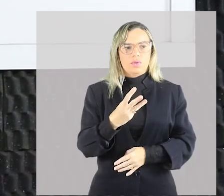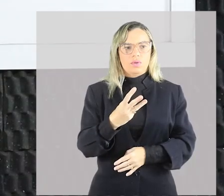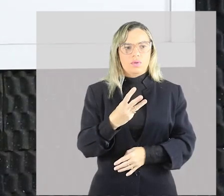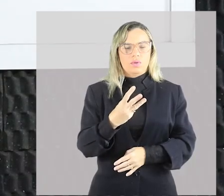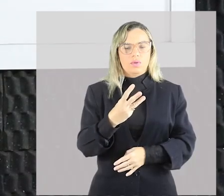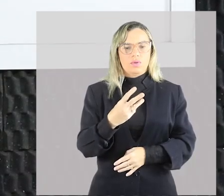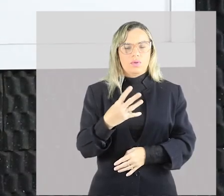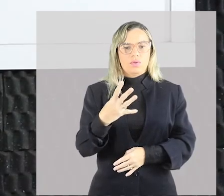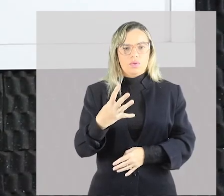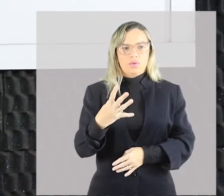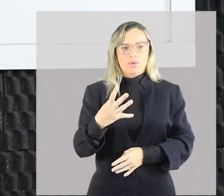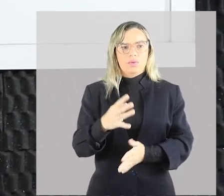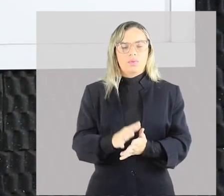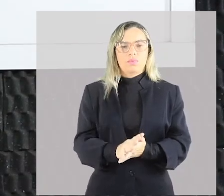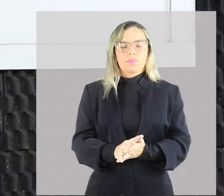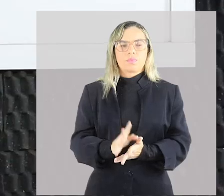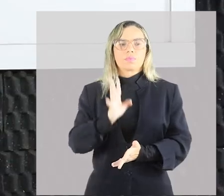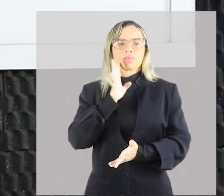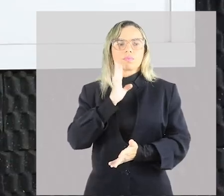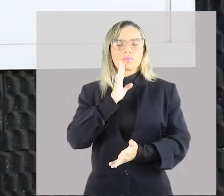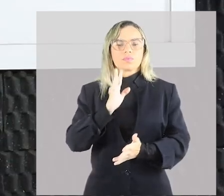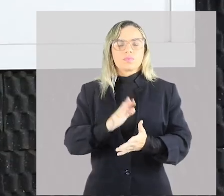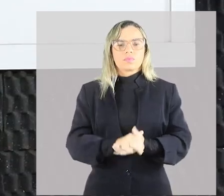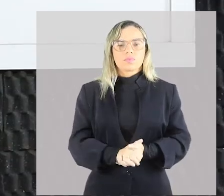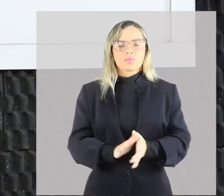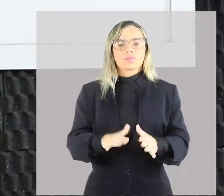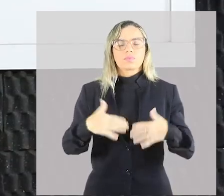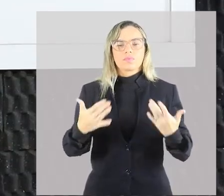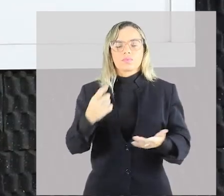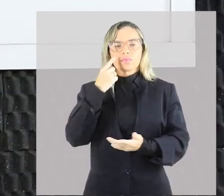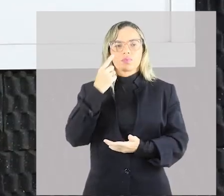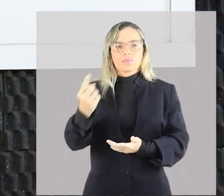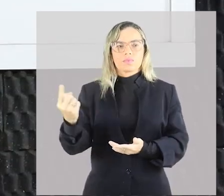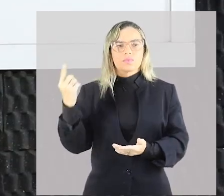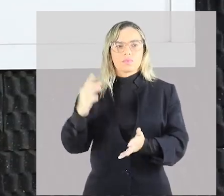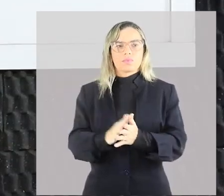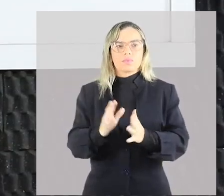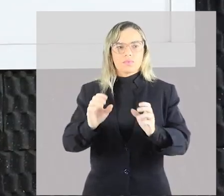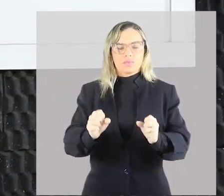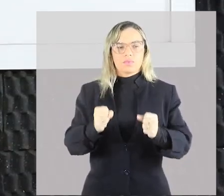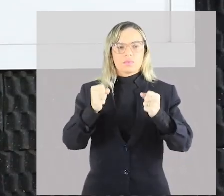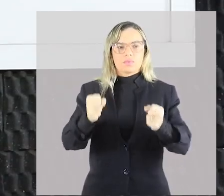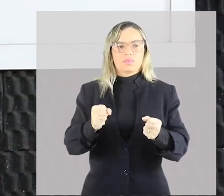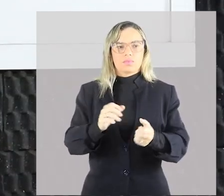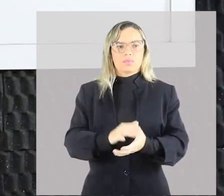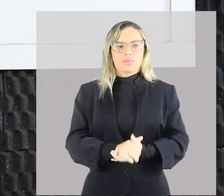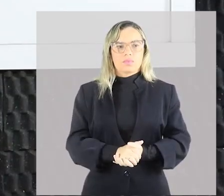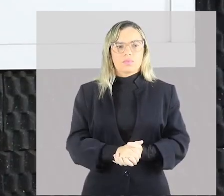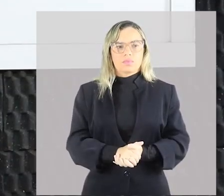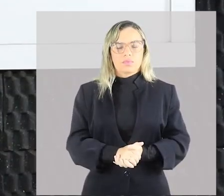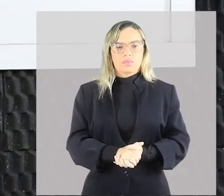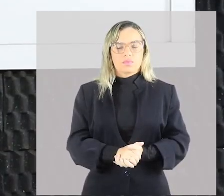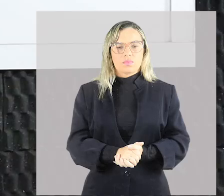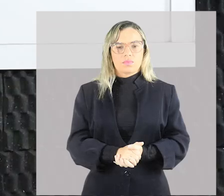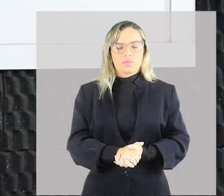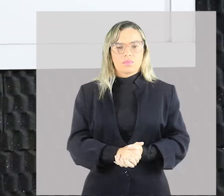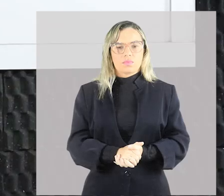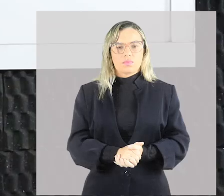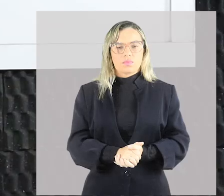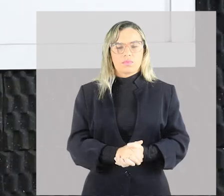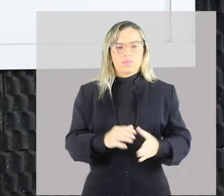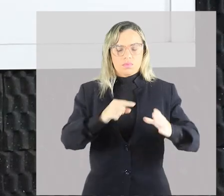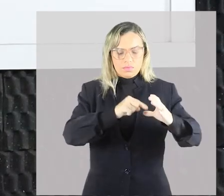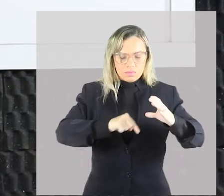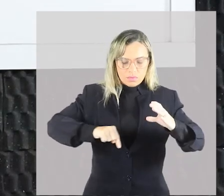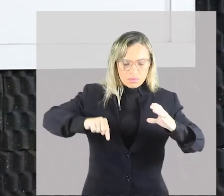e 4. Beleza, aqui o conjunto A todinho. Ora, veja que eu posso colocar bem aqui, ó, um espaço dentro